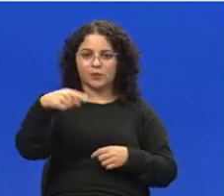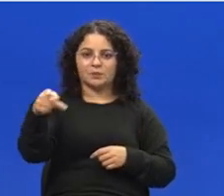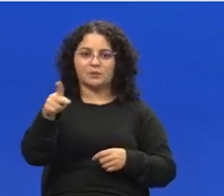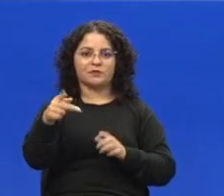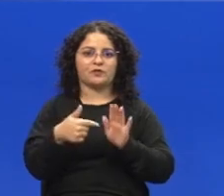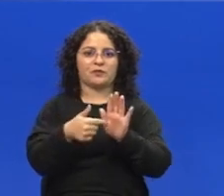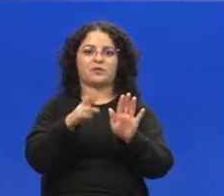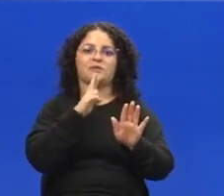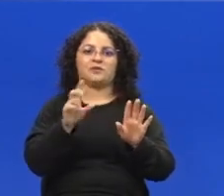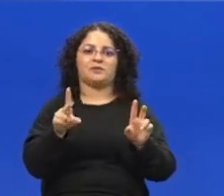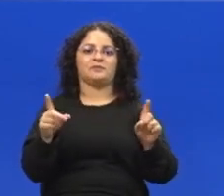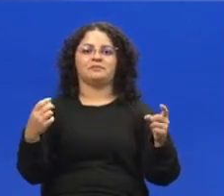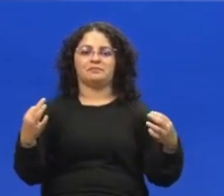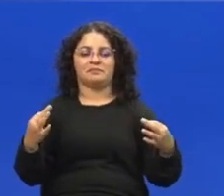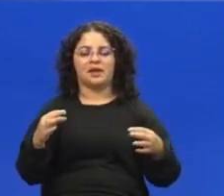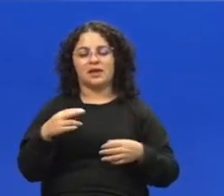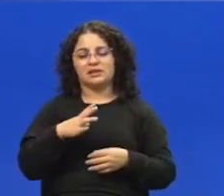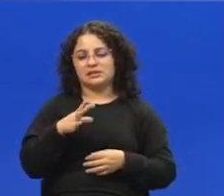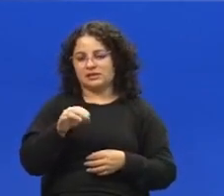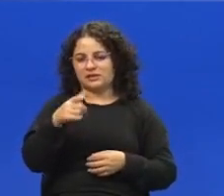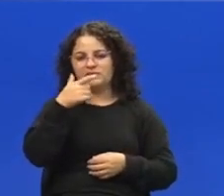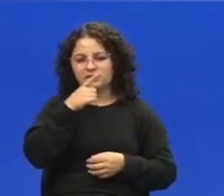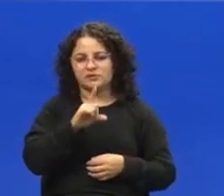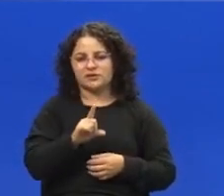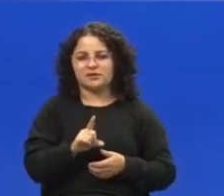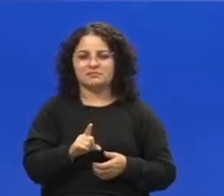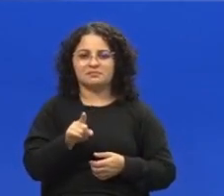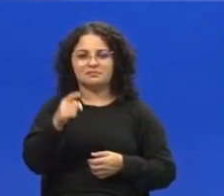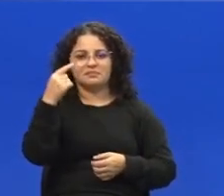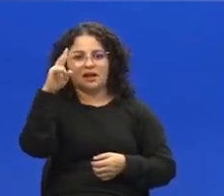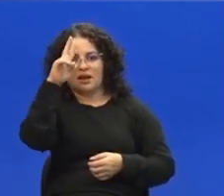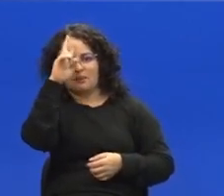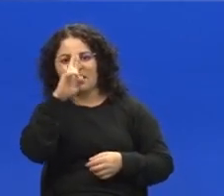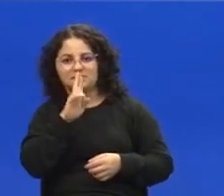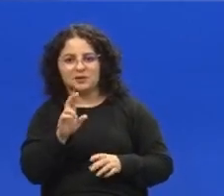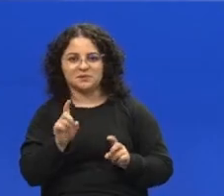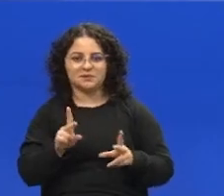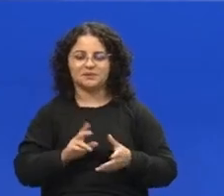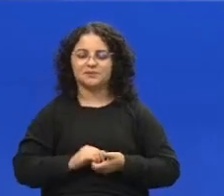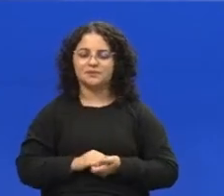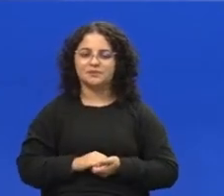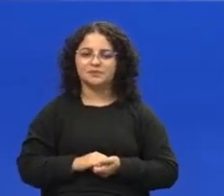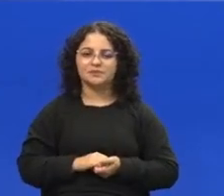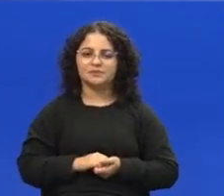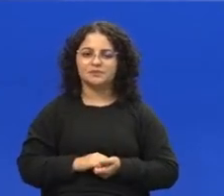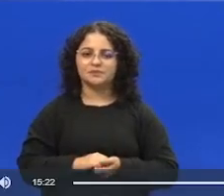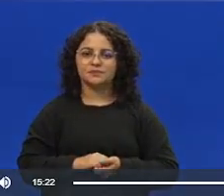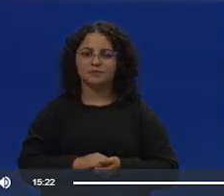consolidação viciosa. Tenho certeza que você vai se lembrar dessa resposta. Voltamos já!